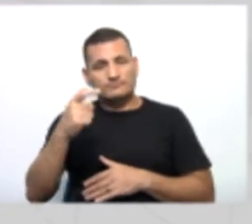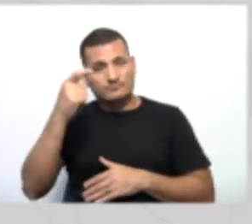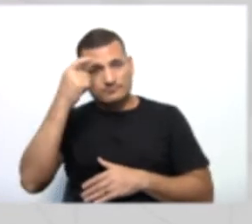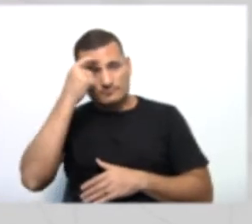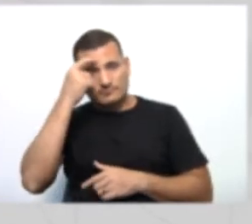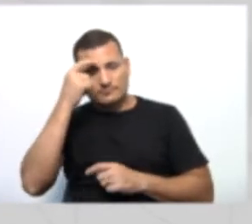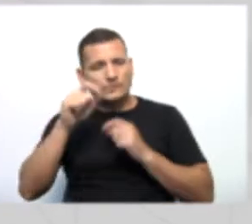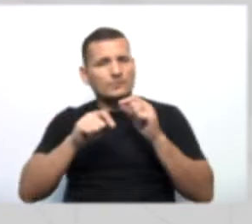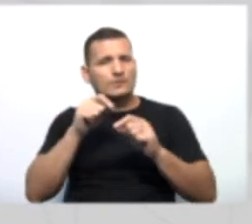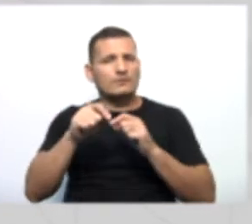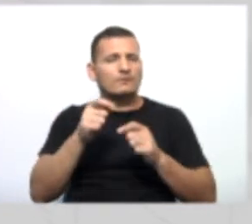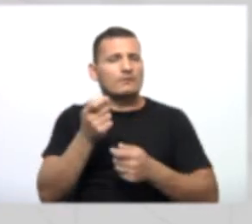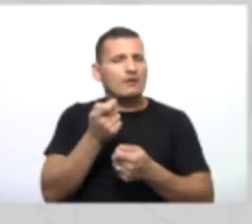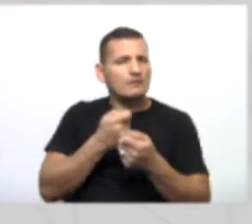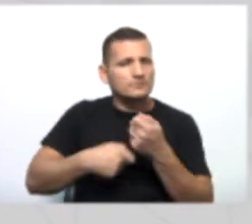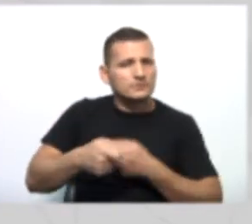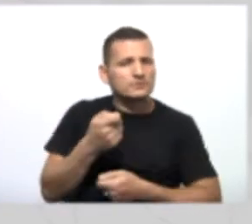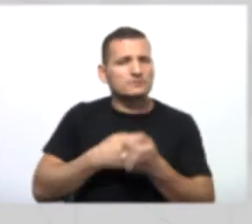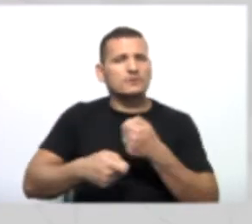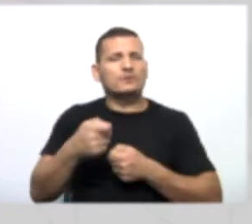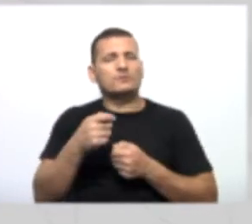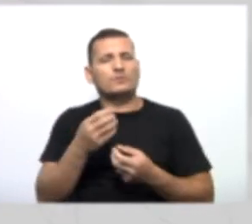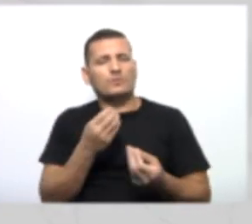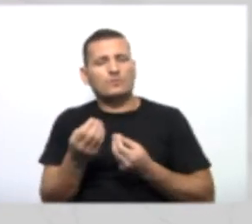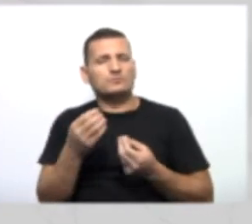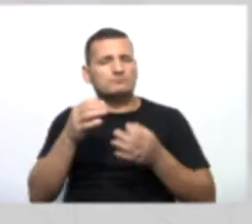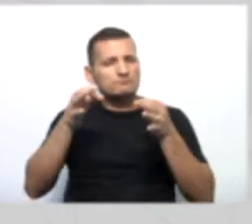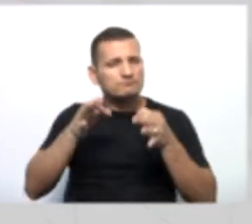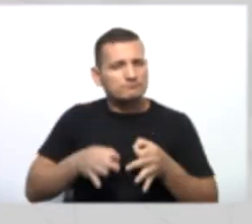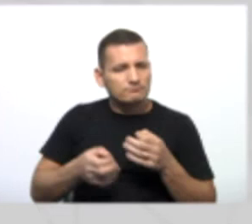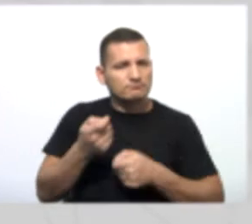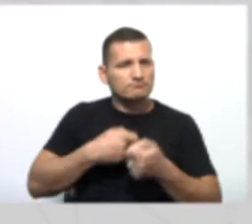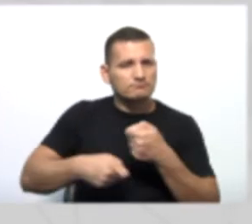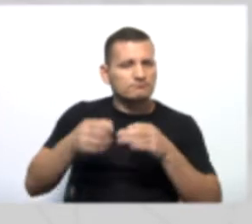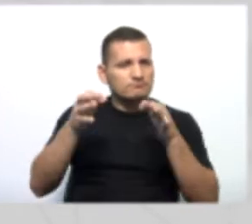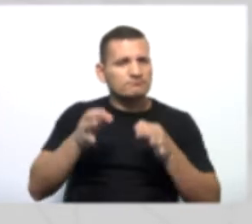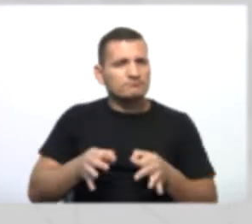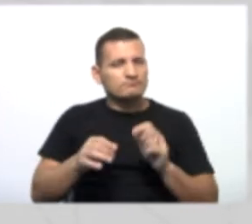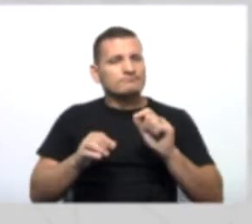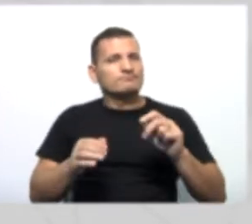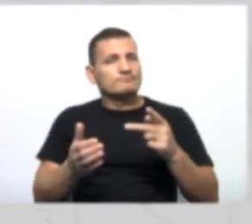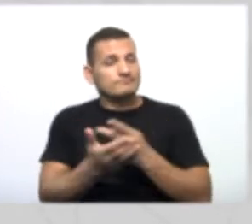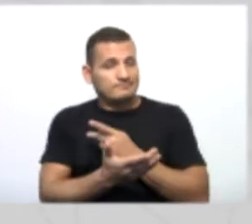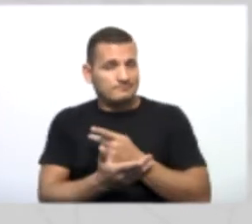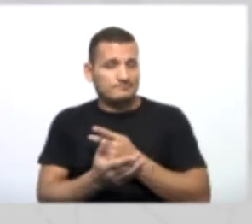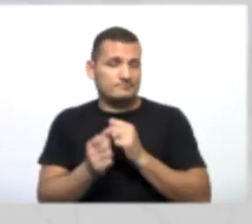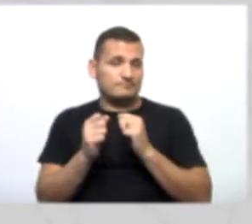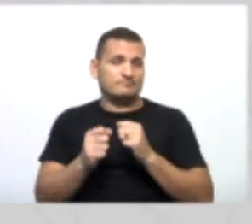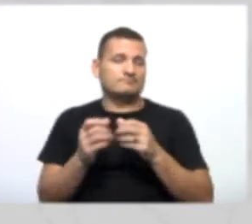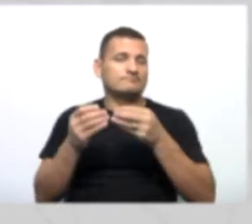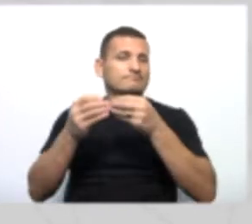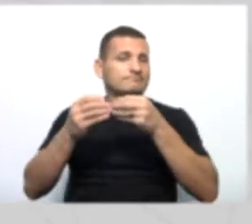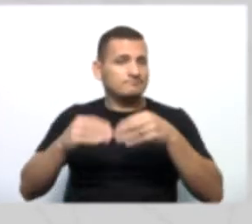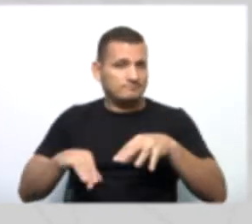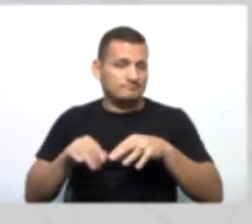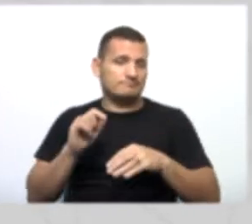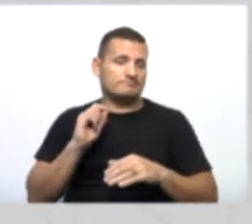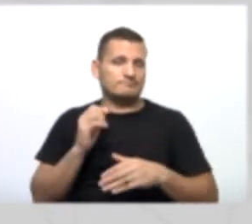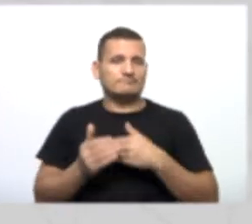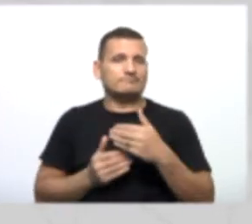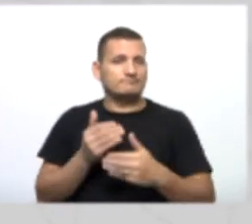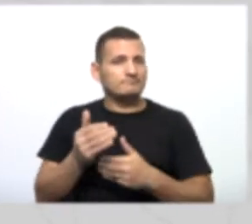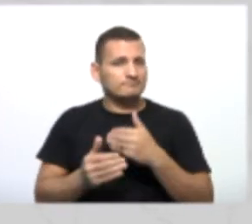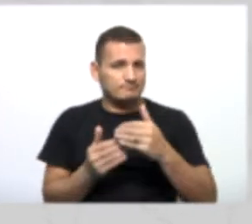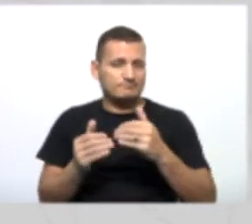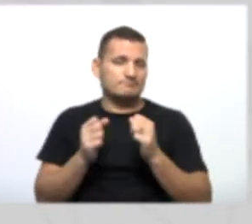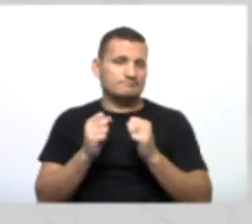é uma administração, uma forma de administrar corretamente, o que acontece? Pode acontecer prejuízos no processo